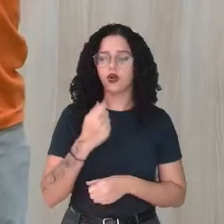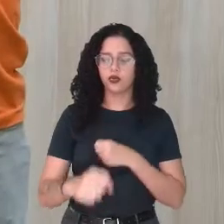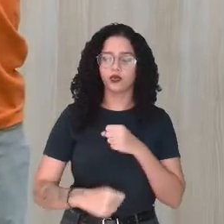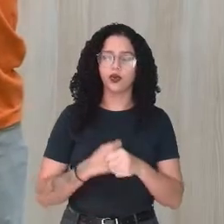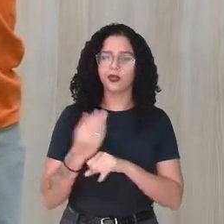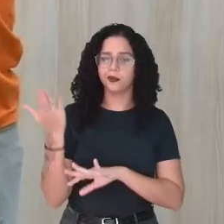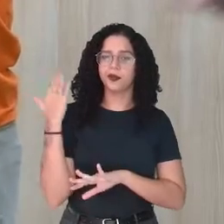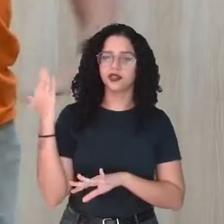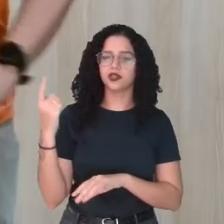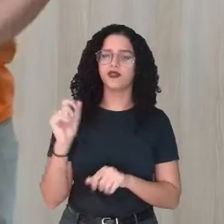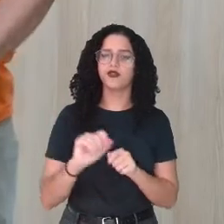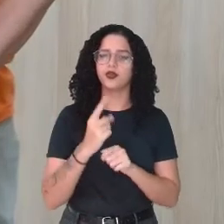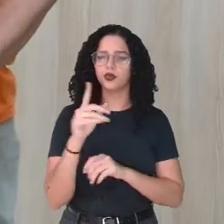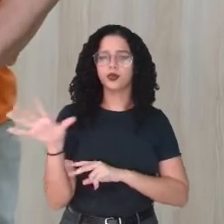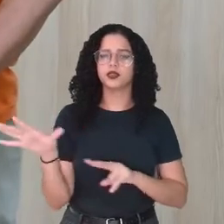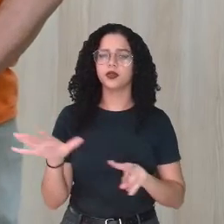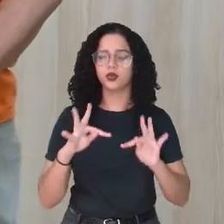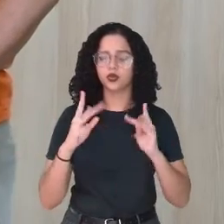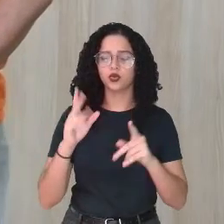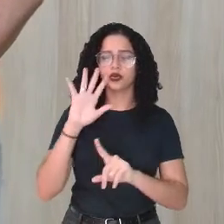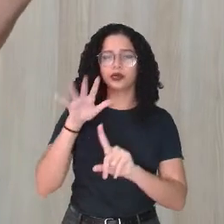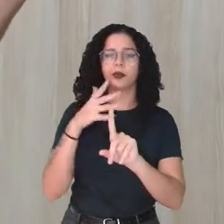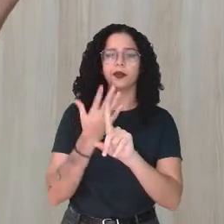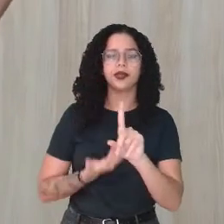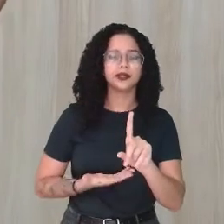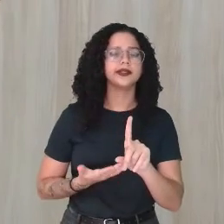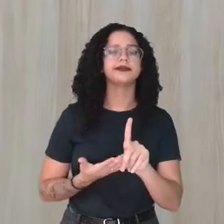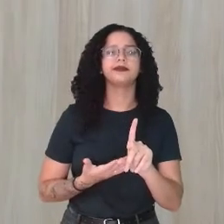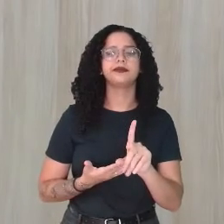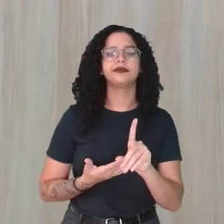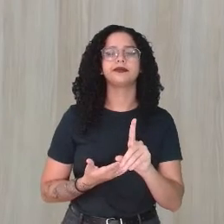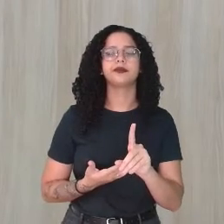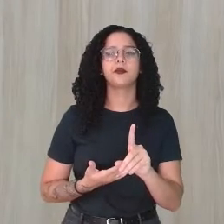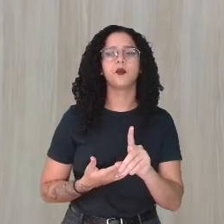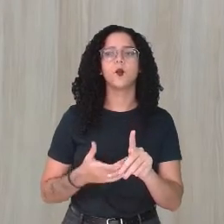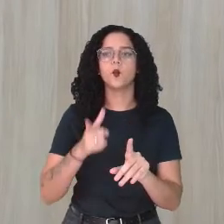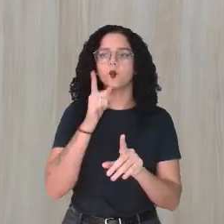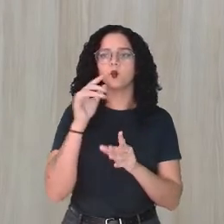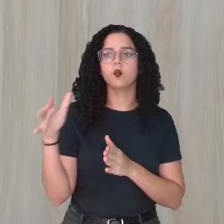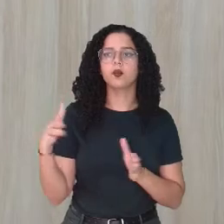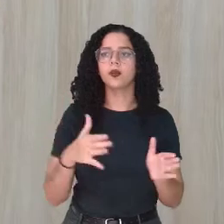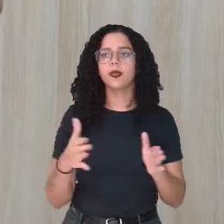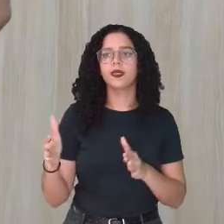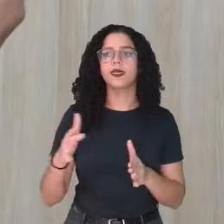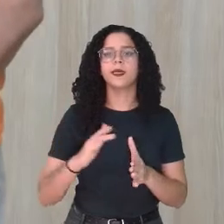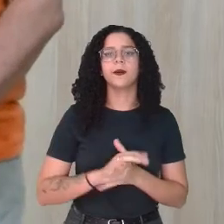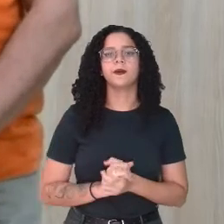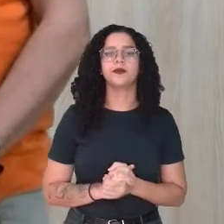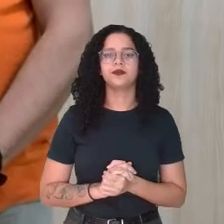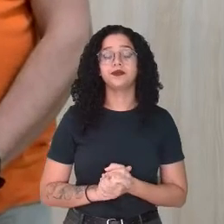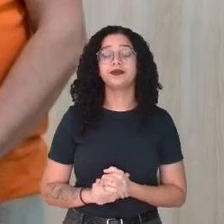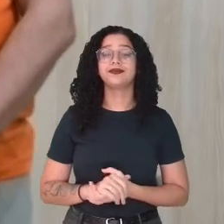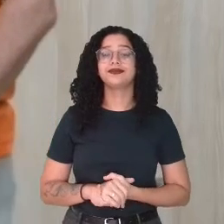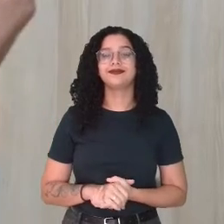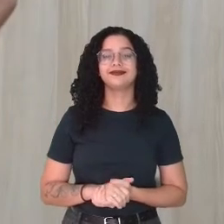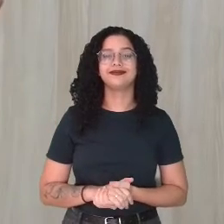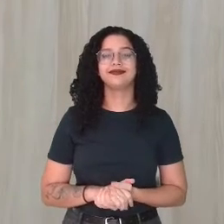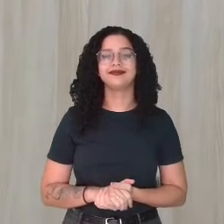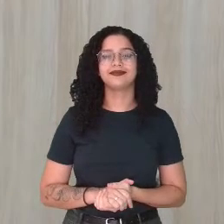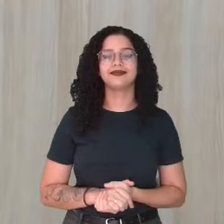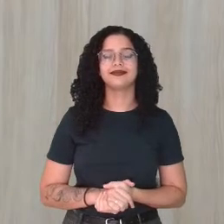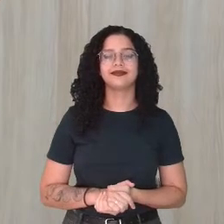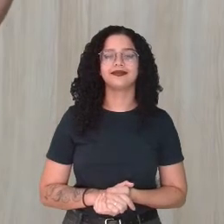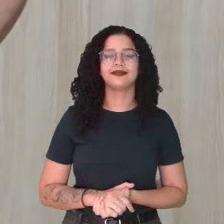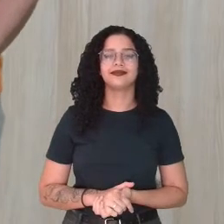fez uma semana toda em homenagem ao Rio Capibaribe, que foi descapibaribado pelo seu descapibaribador. É